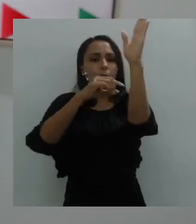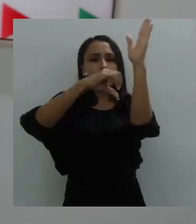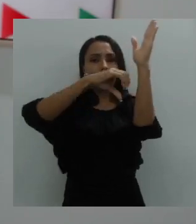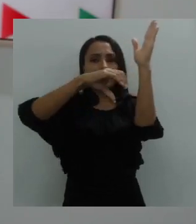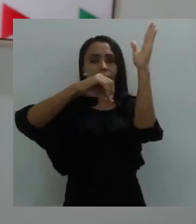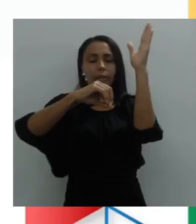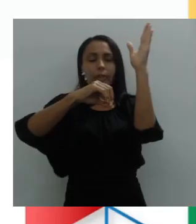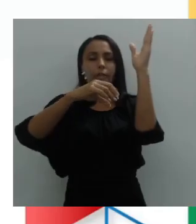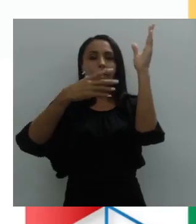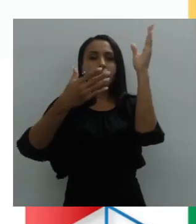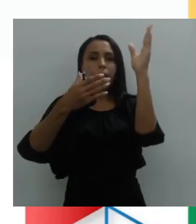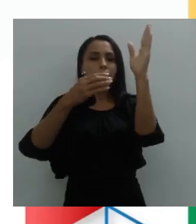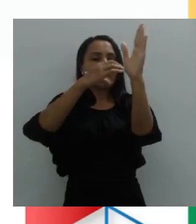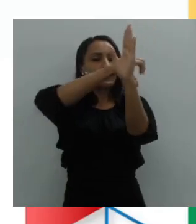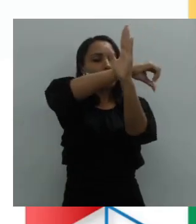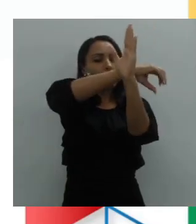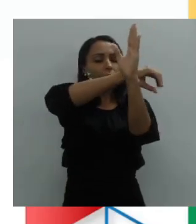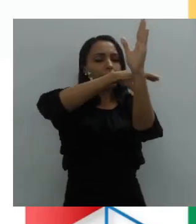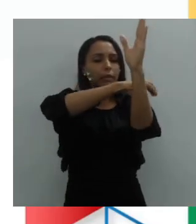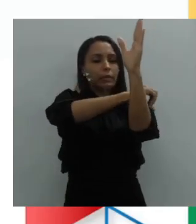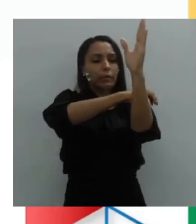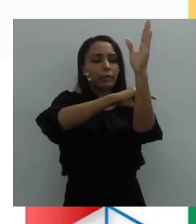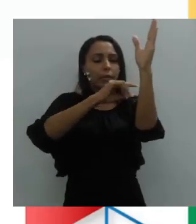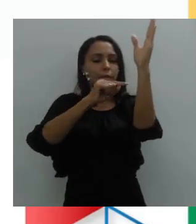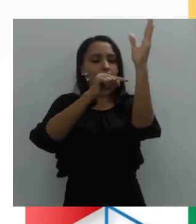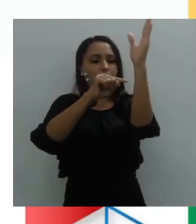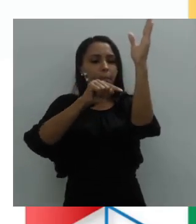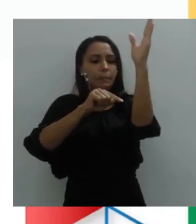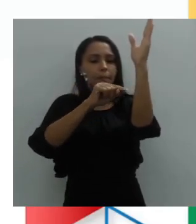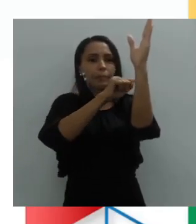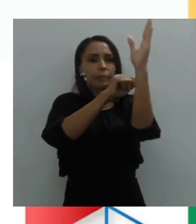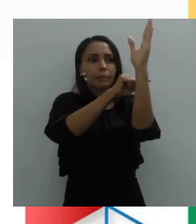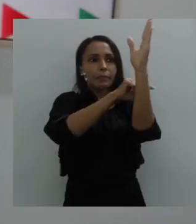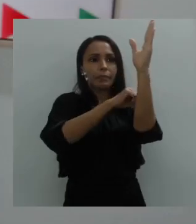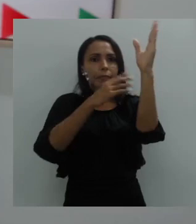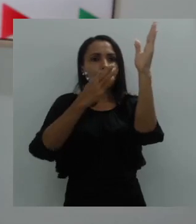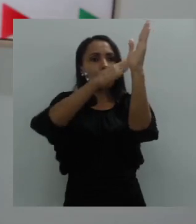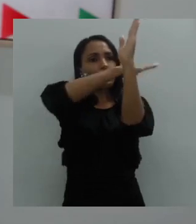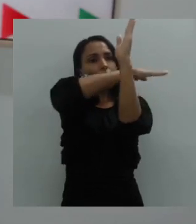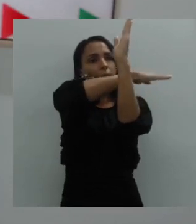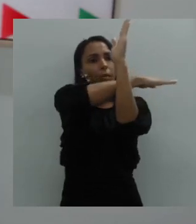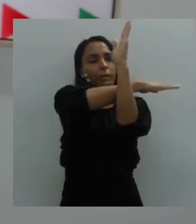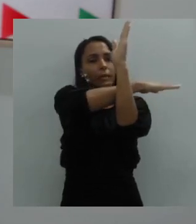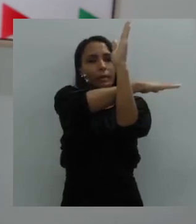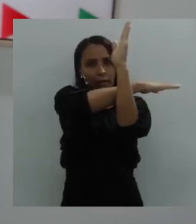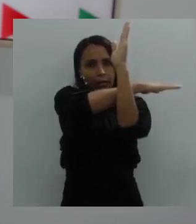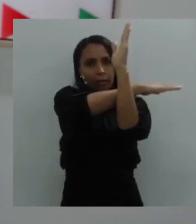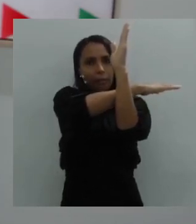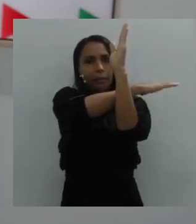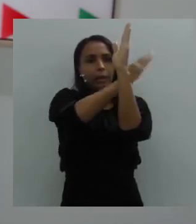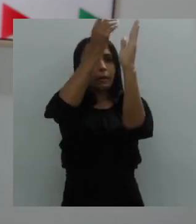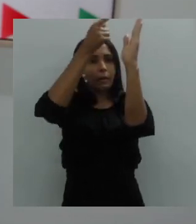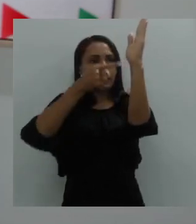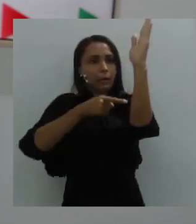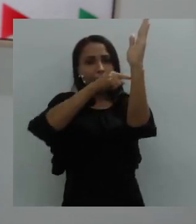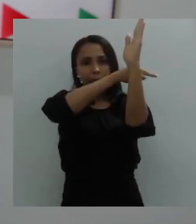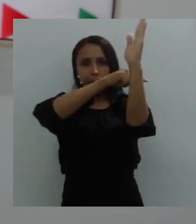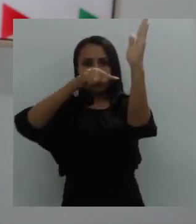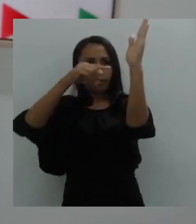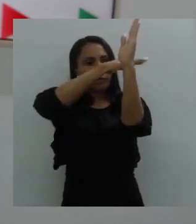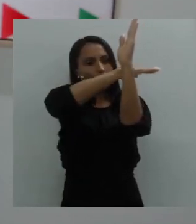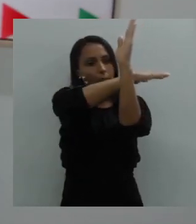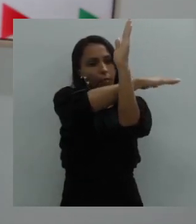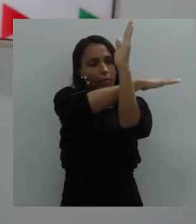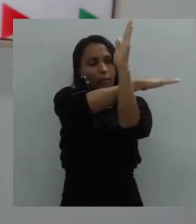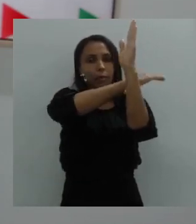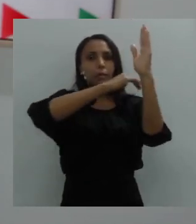graus. 90 graus, para quem não sabe, é quando você forma um eixo assim, como se estivesse cruzando. Então, o que acontece? 90